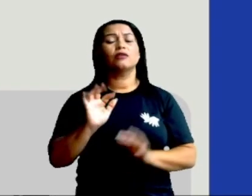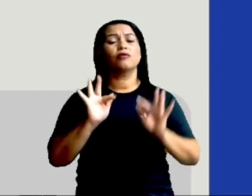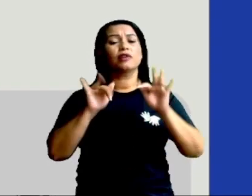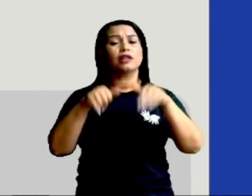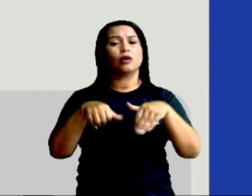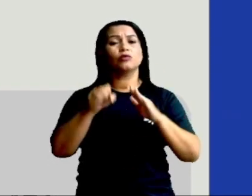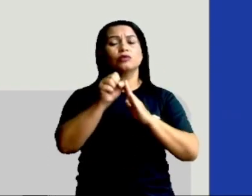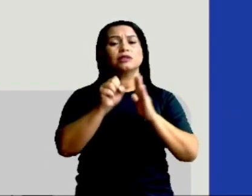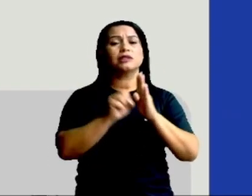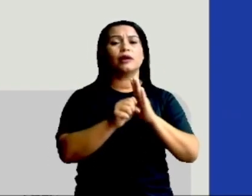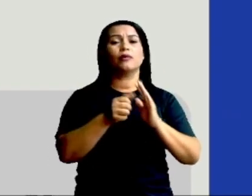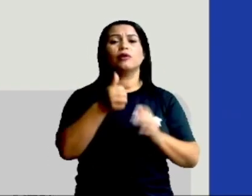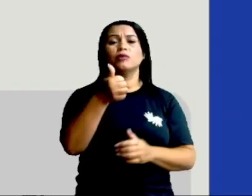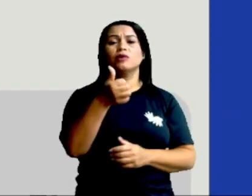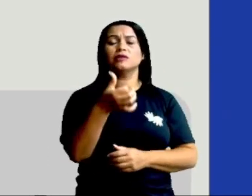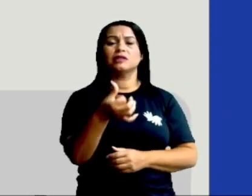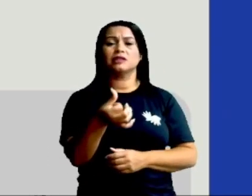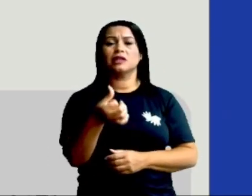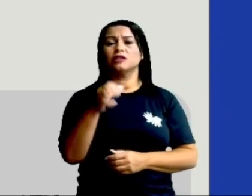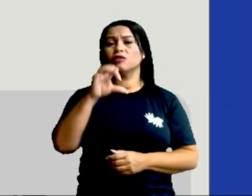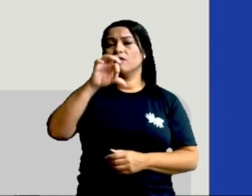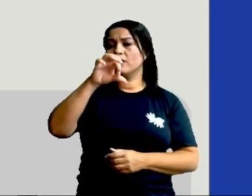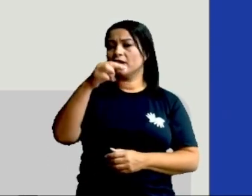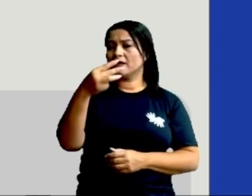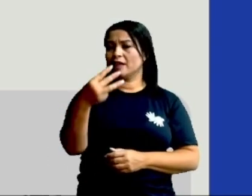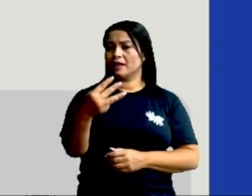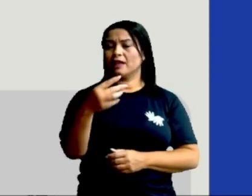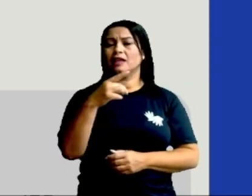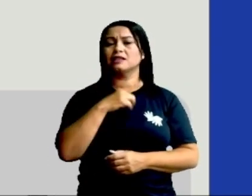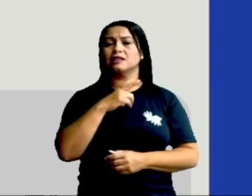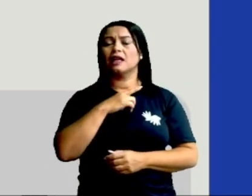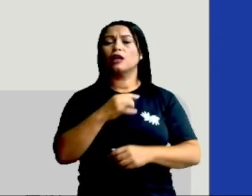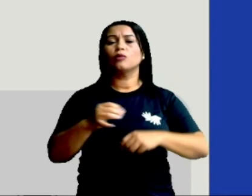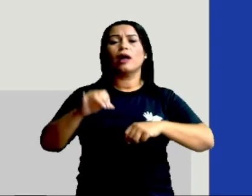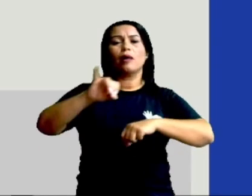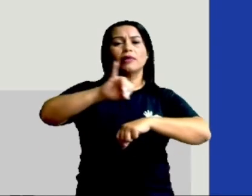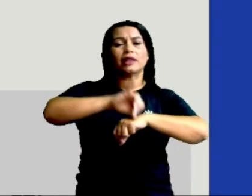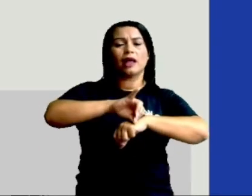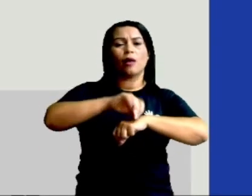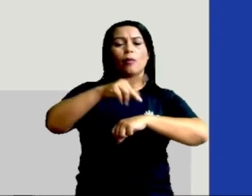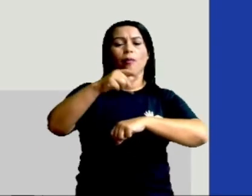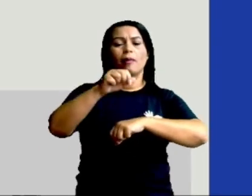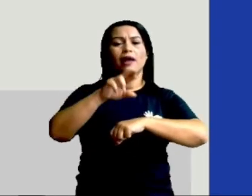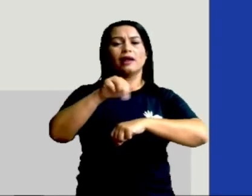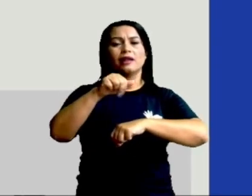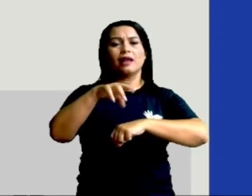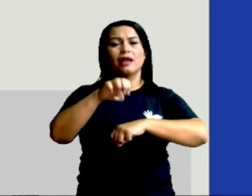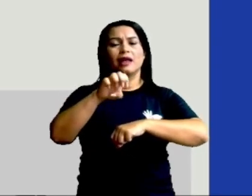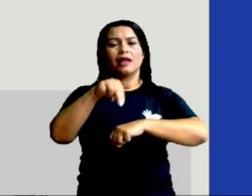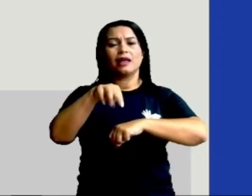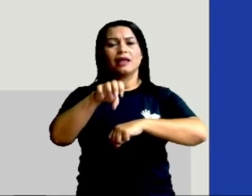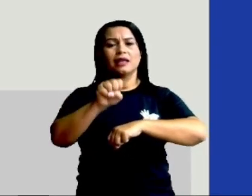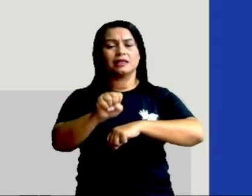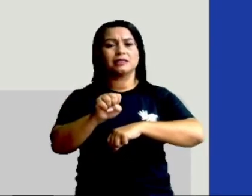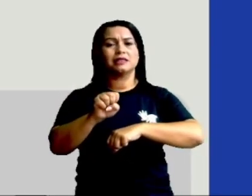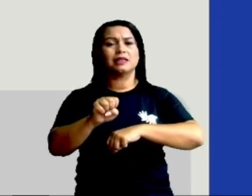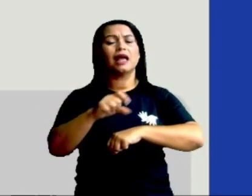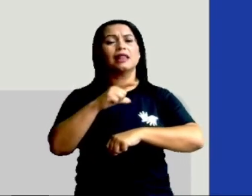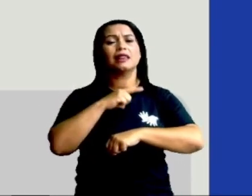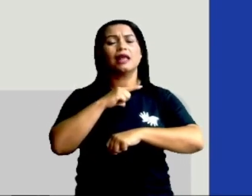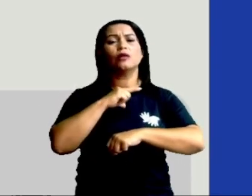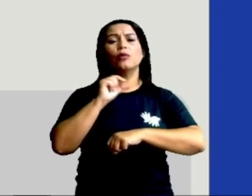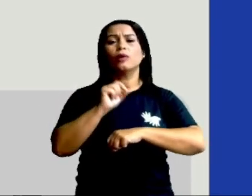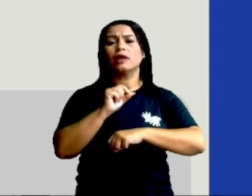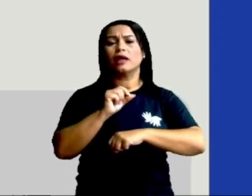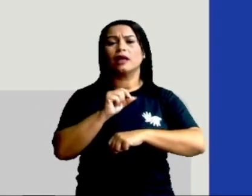do século em 1693 a capital Paranaense Paranaense Curitiba foi fundada